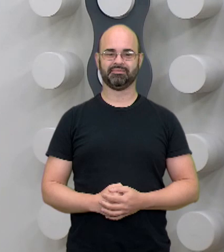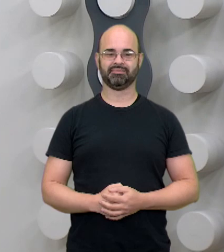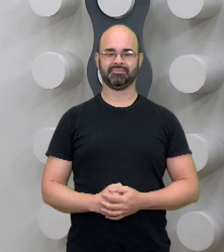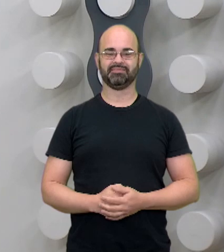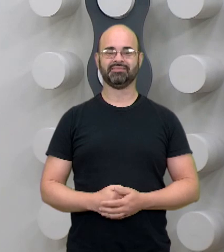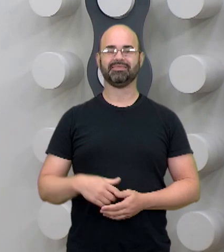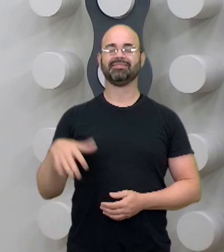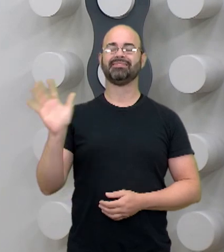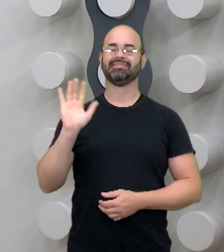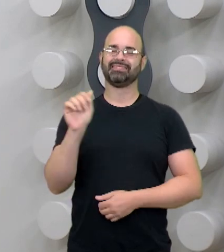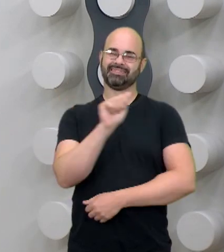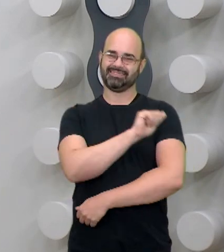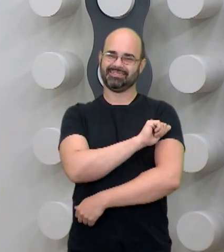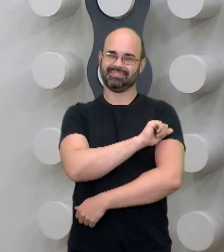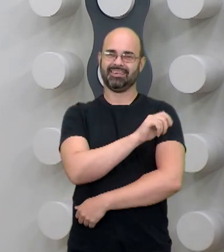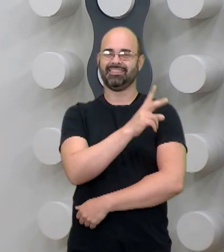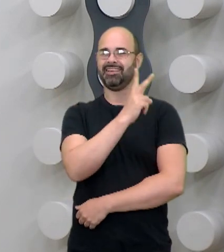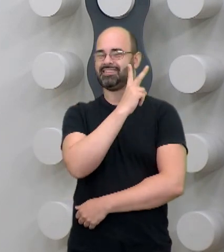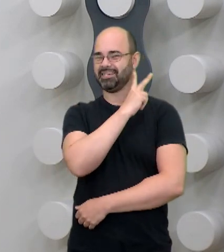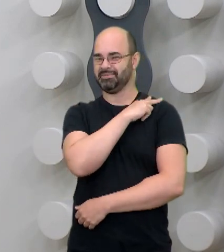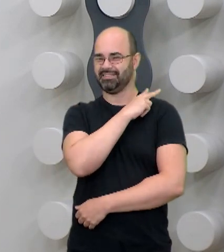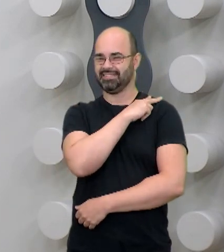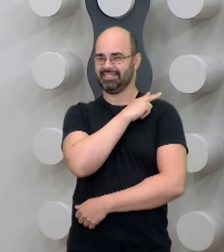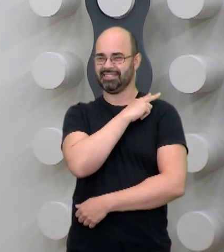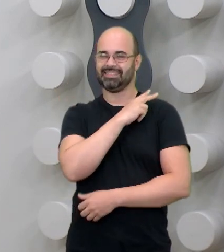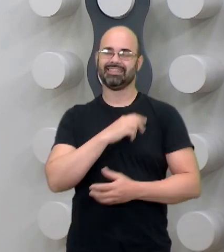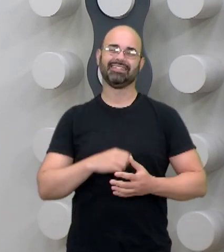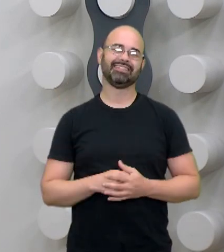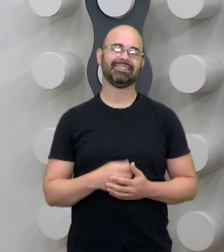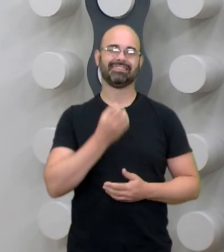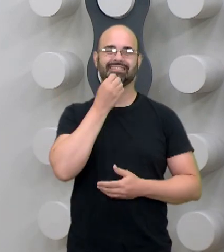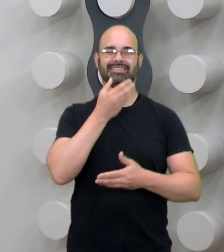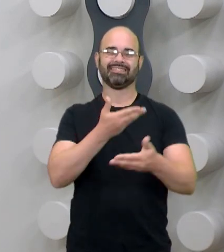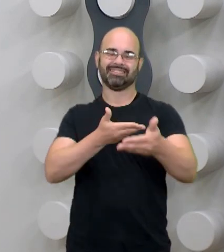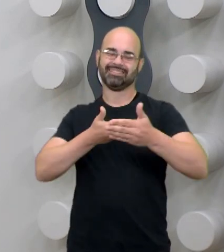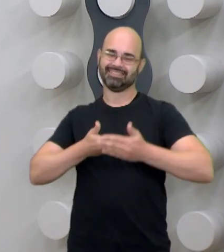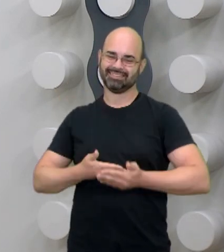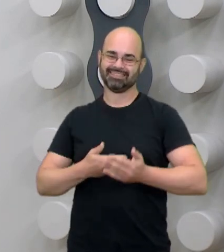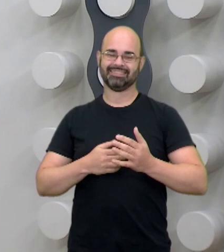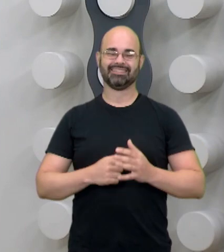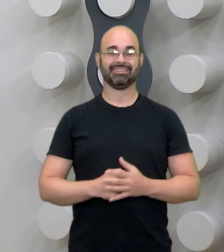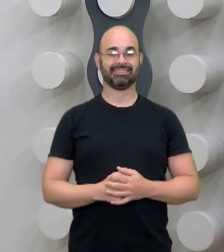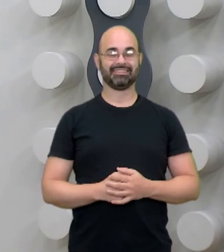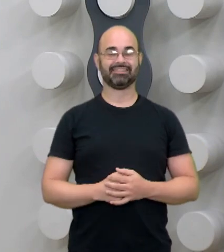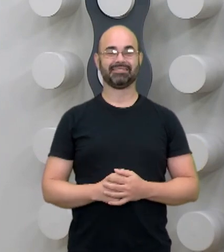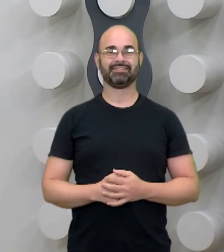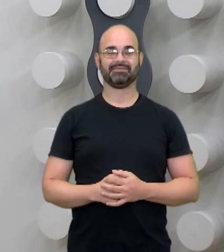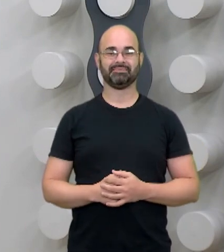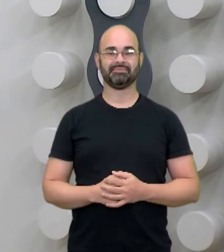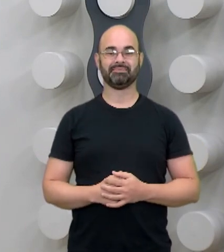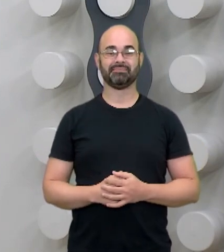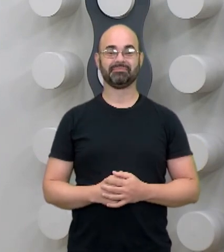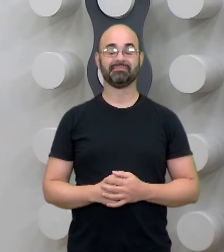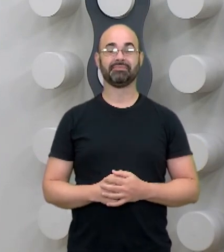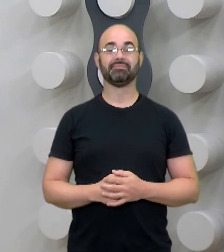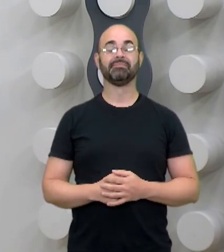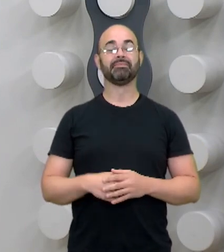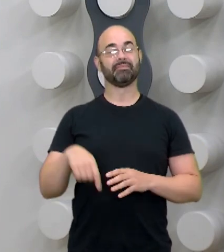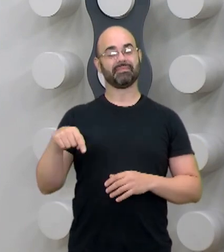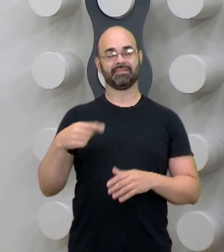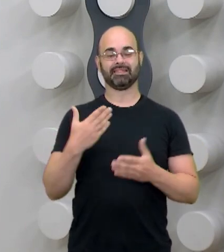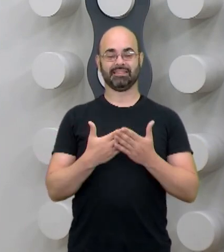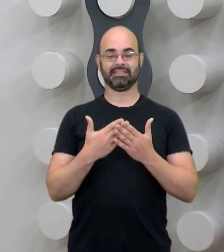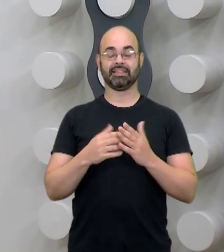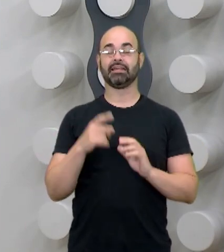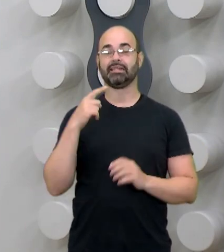Olá, estudantes da segunda série do ensino médio, sejam bem-vindos a mais um vídeo aí do nosso aprofundamento curricular, hashtag